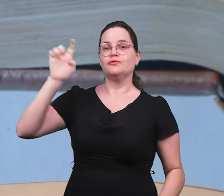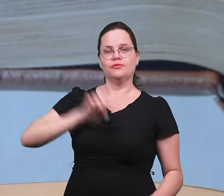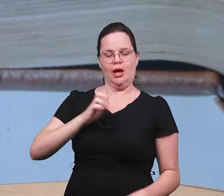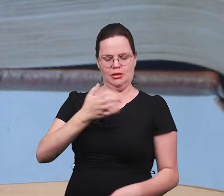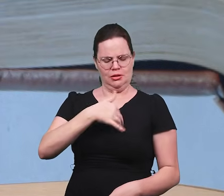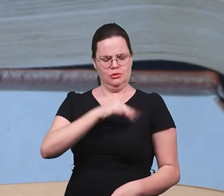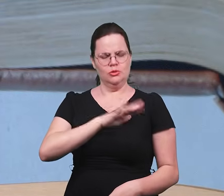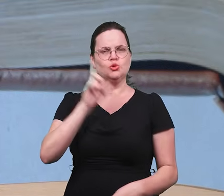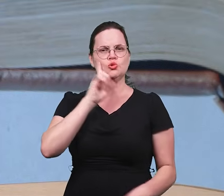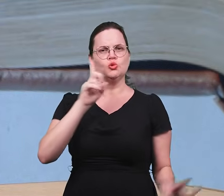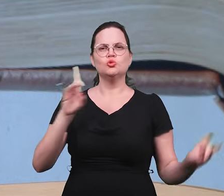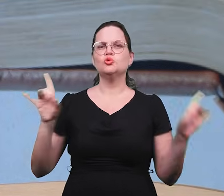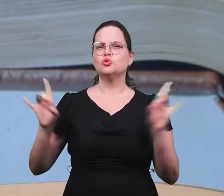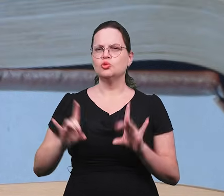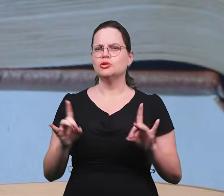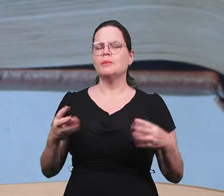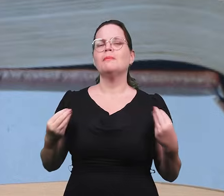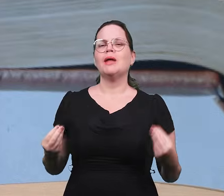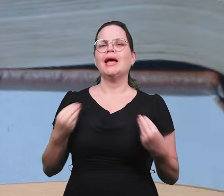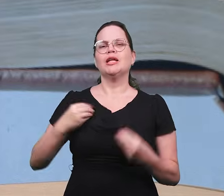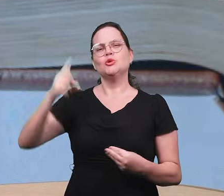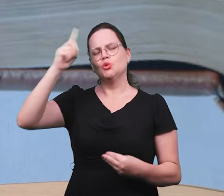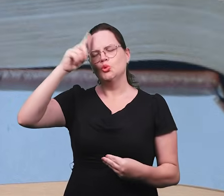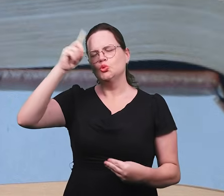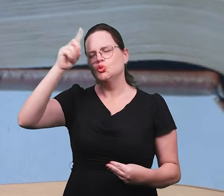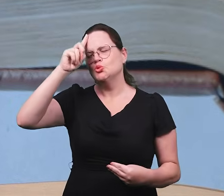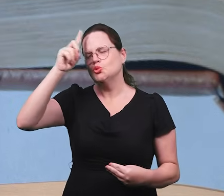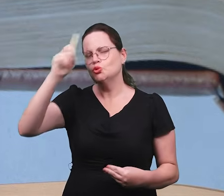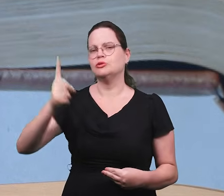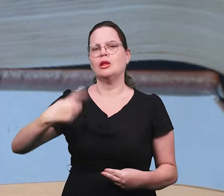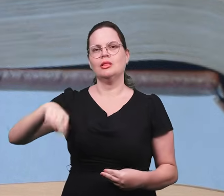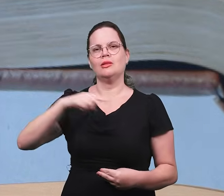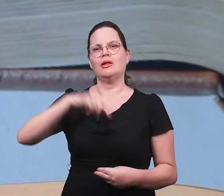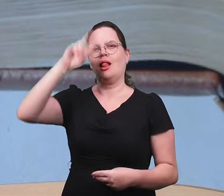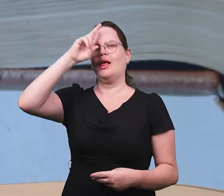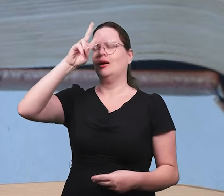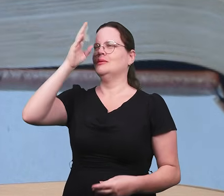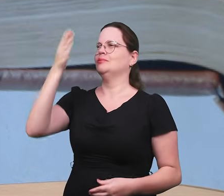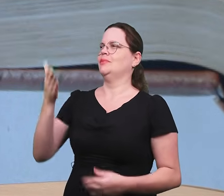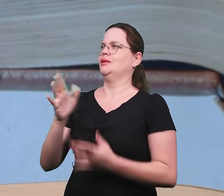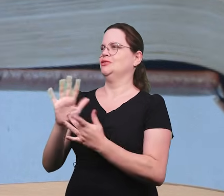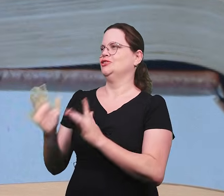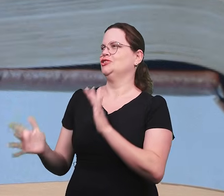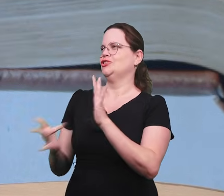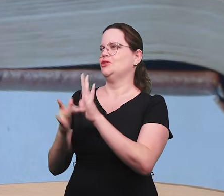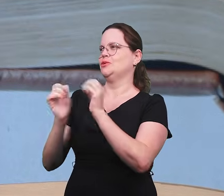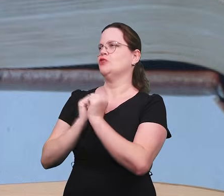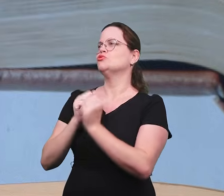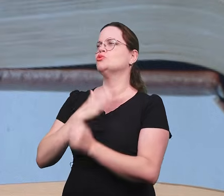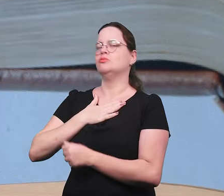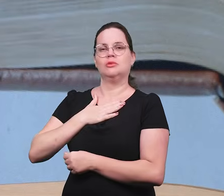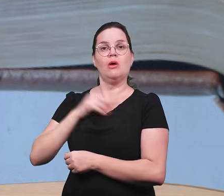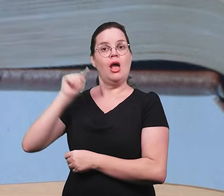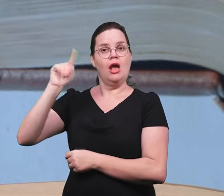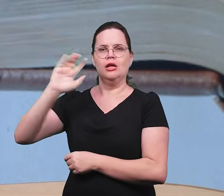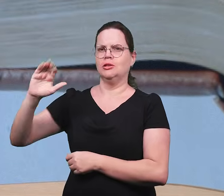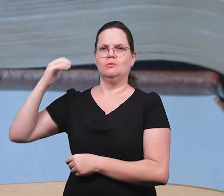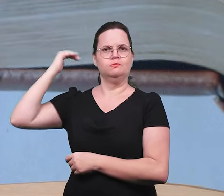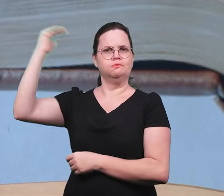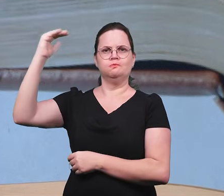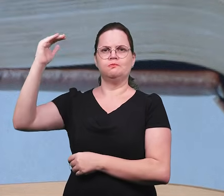da fé viva no nosso coração, para todos os dias nós nos lembrarmos quem está